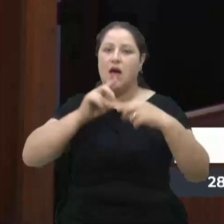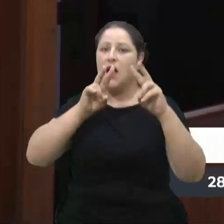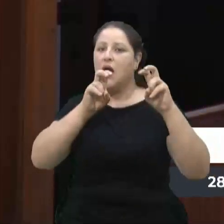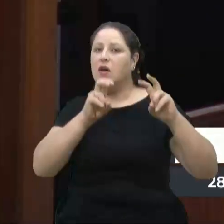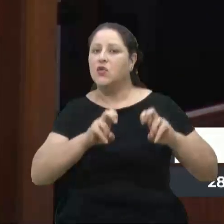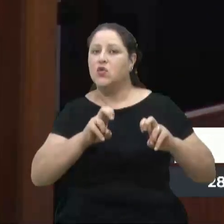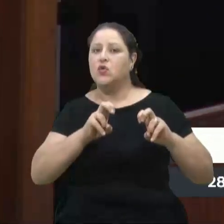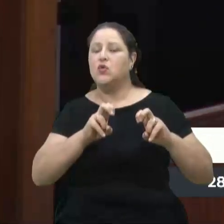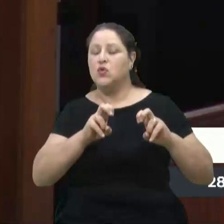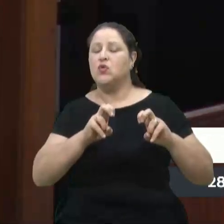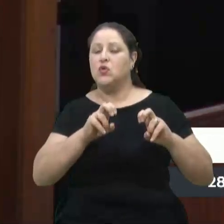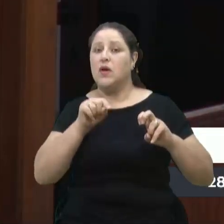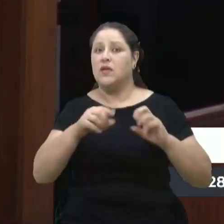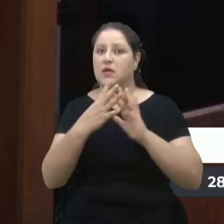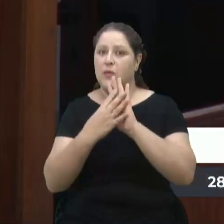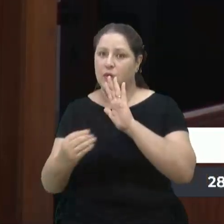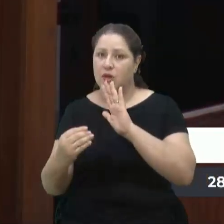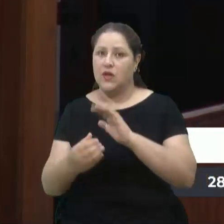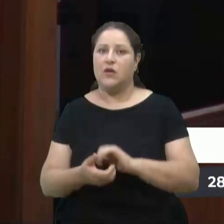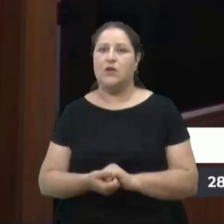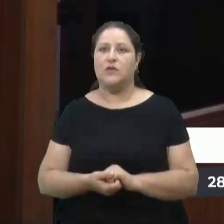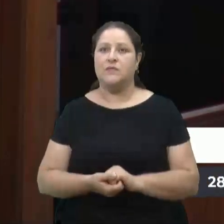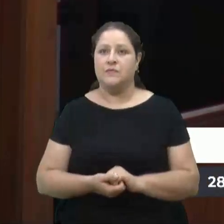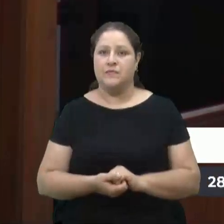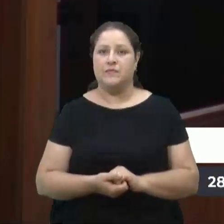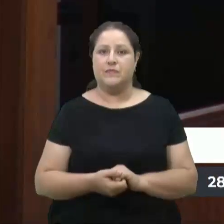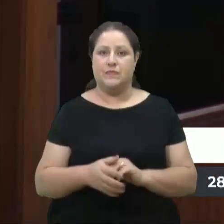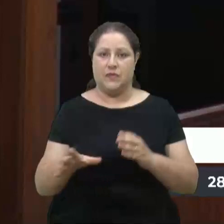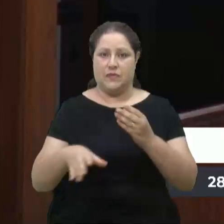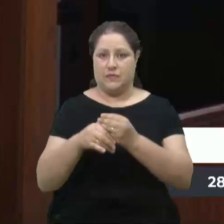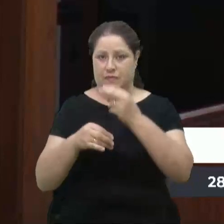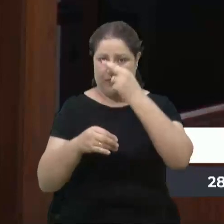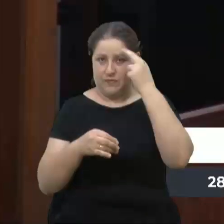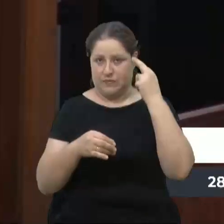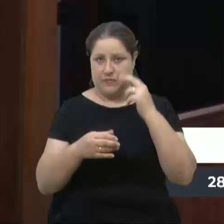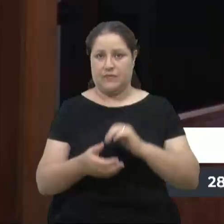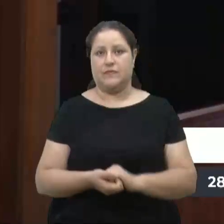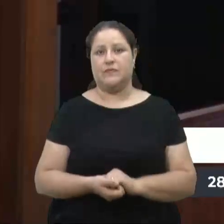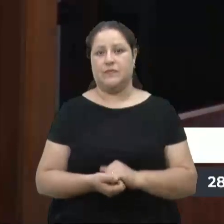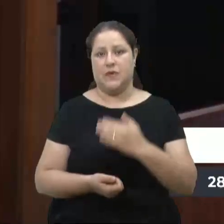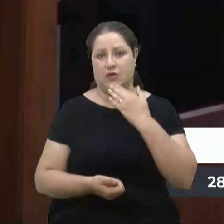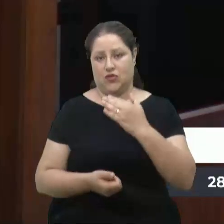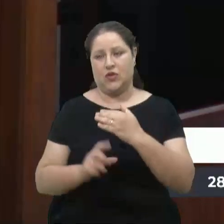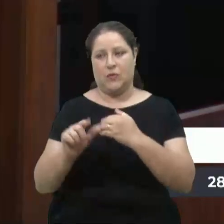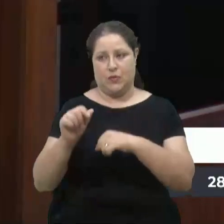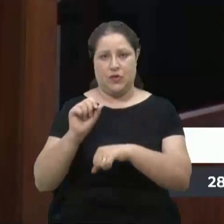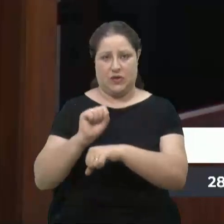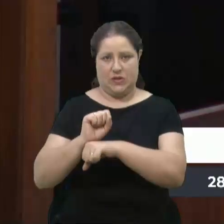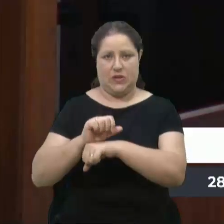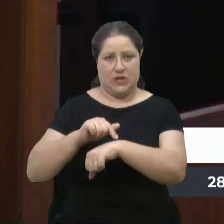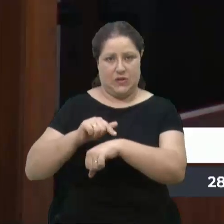questões desse modelo. Uma parte, vereador. No momento oportuno, vereador, do modelo.